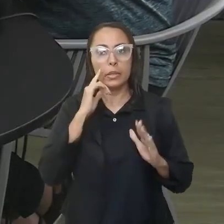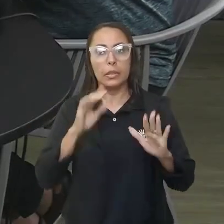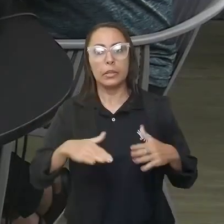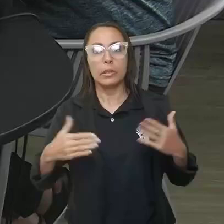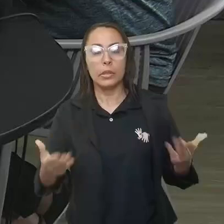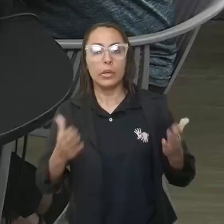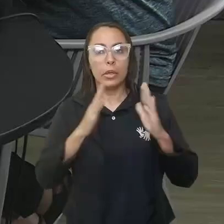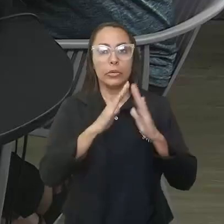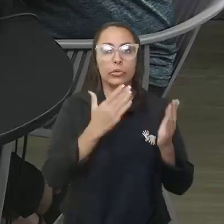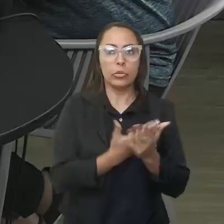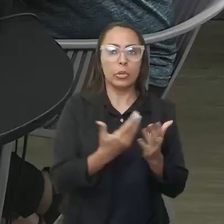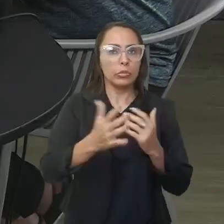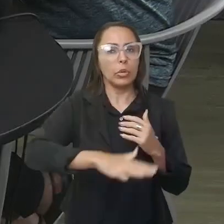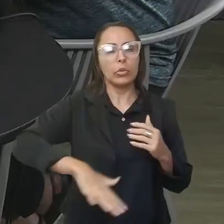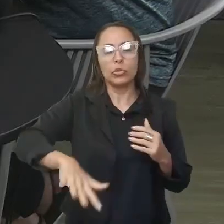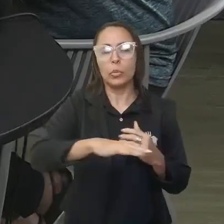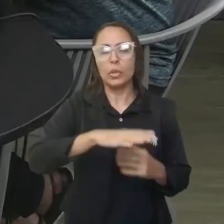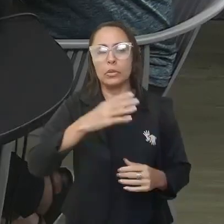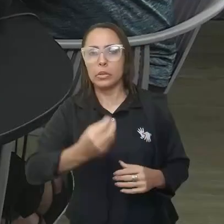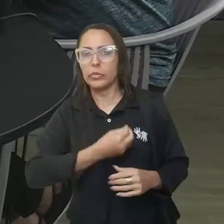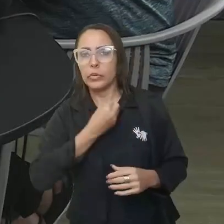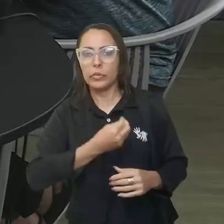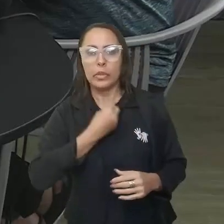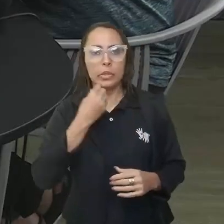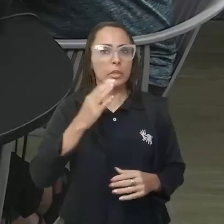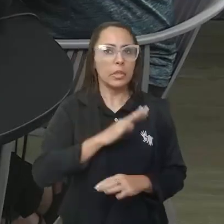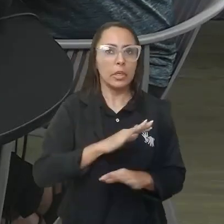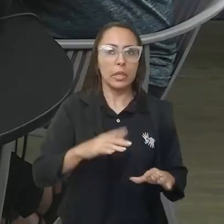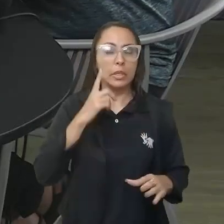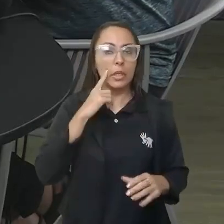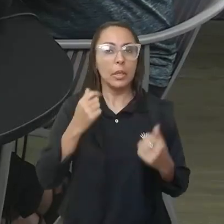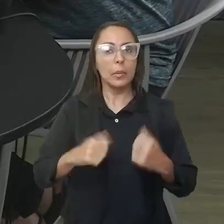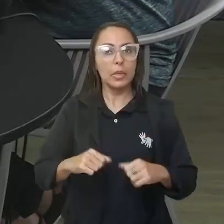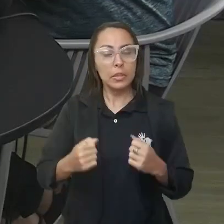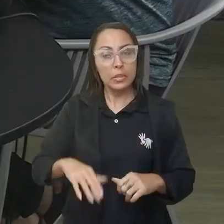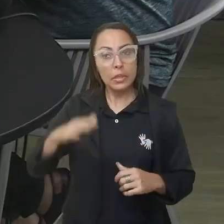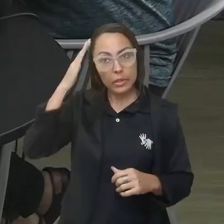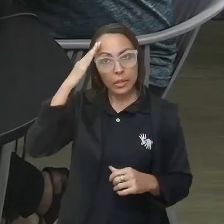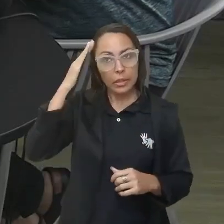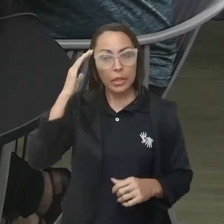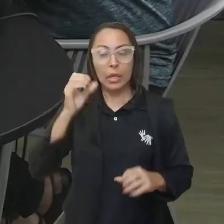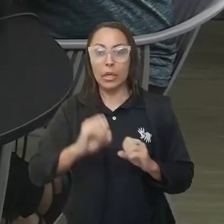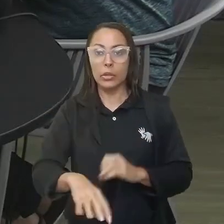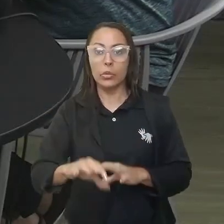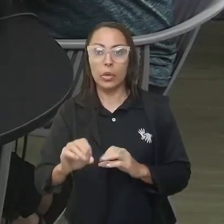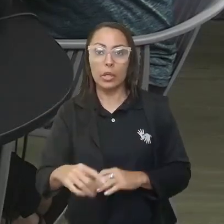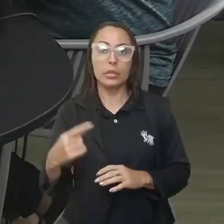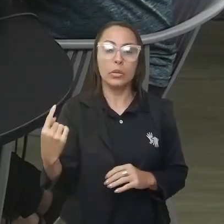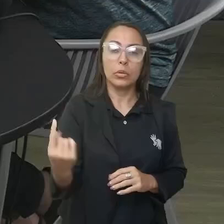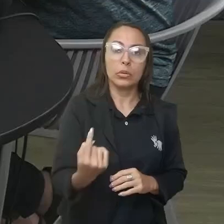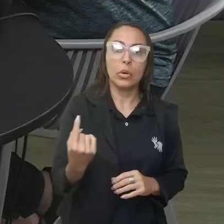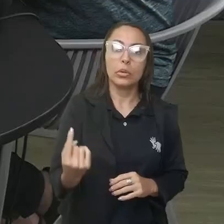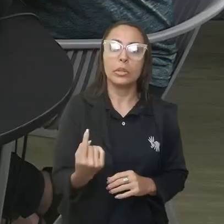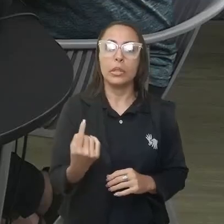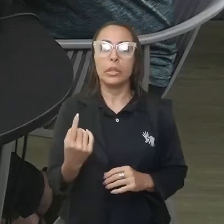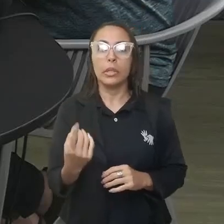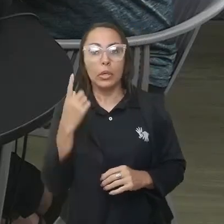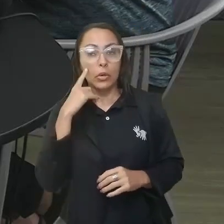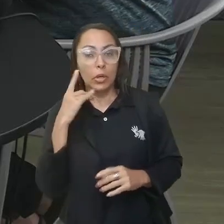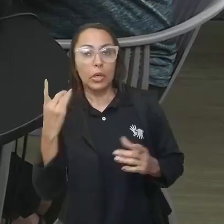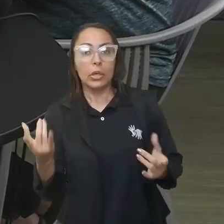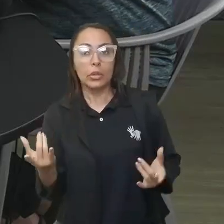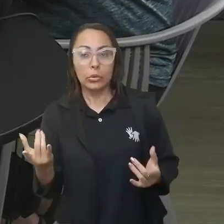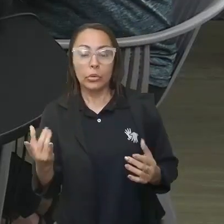não é o único espaço onde ele vivencia. A gente precisa entender também que a educação sozinha, estou falando quanto instituição formal,